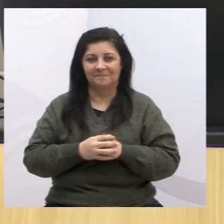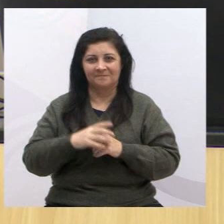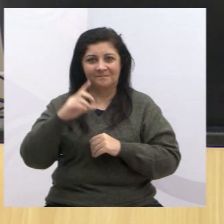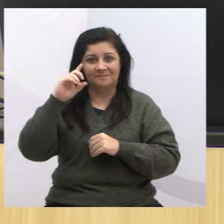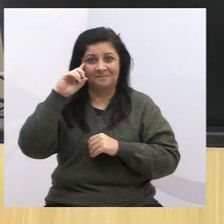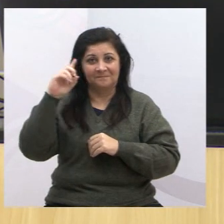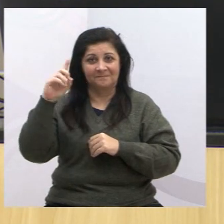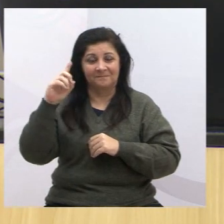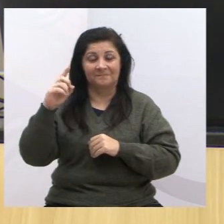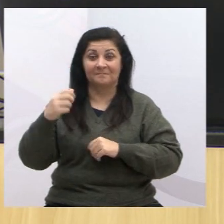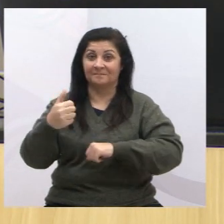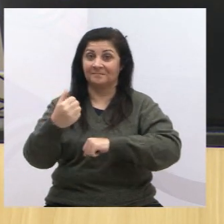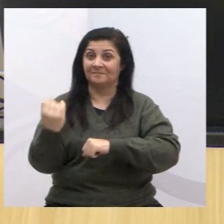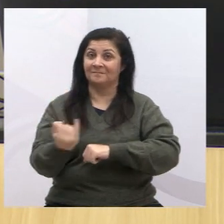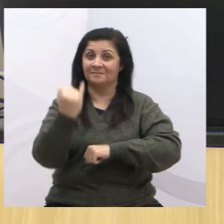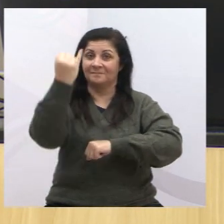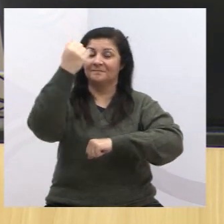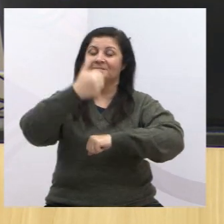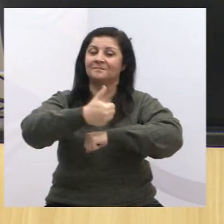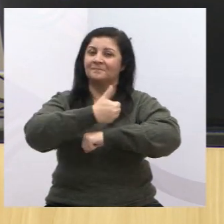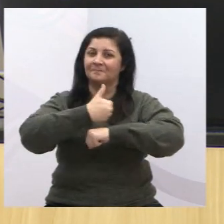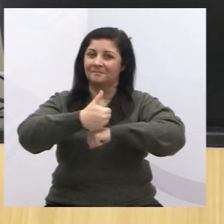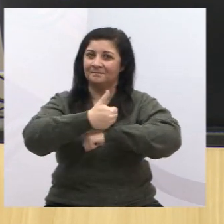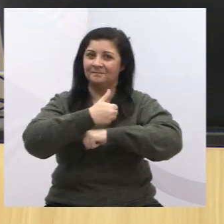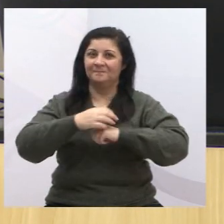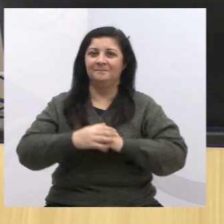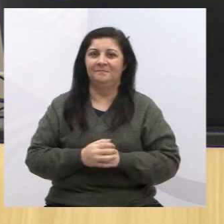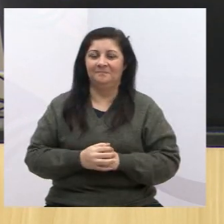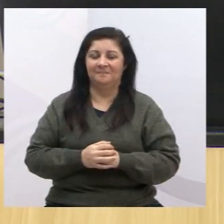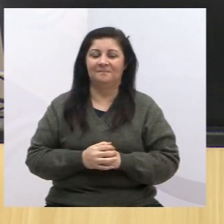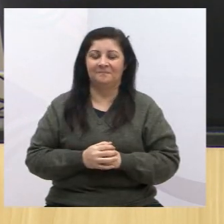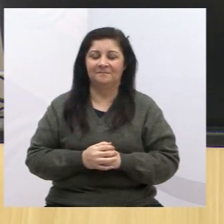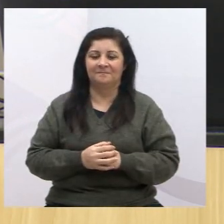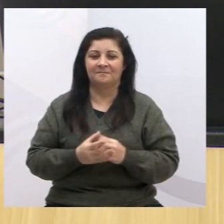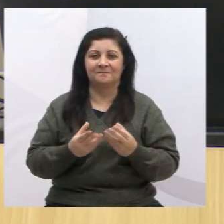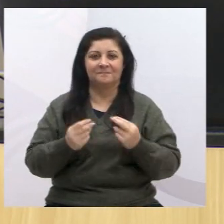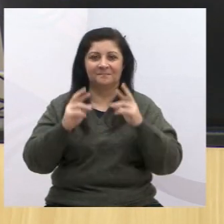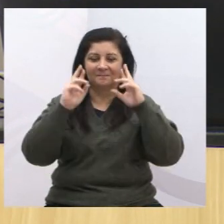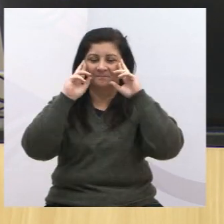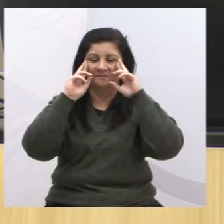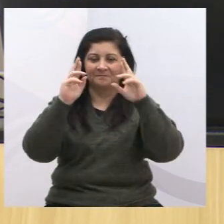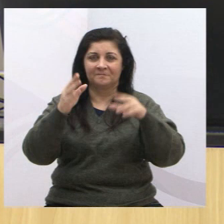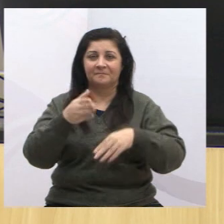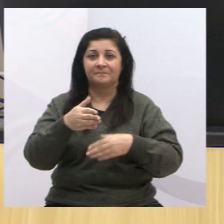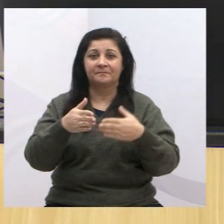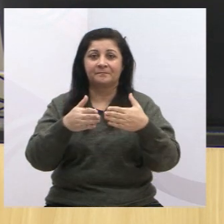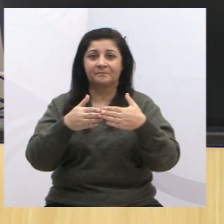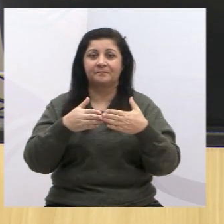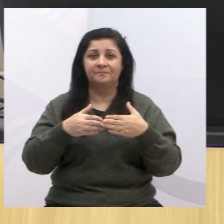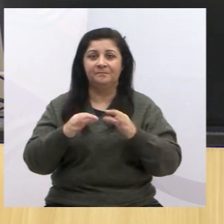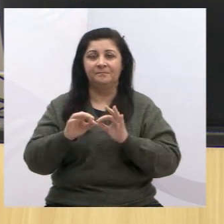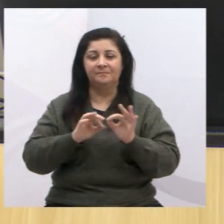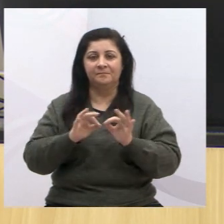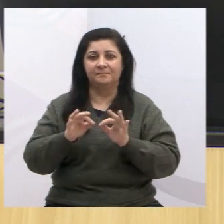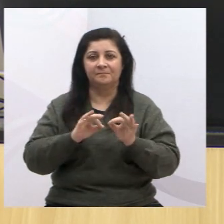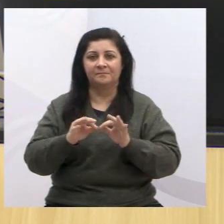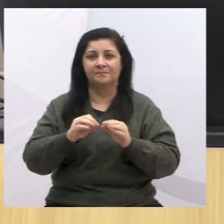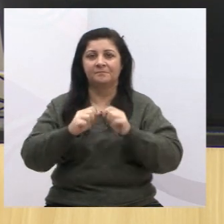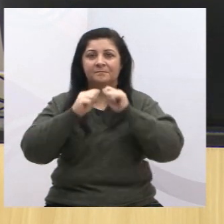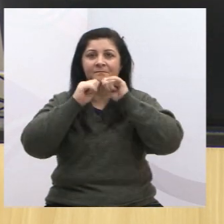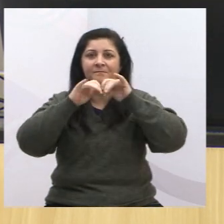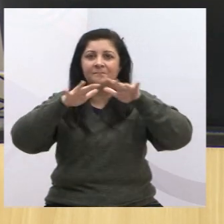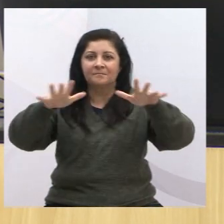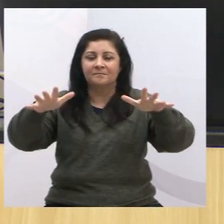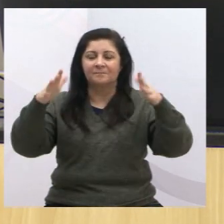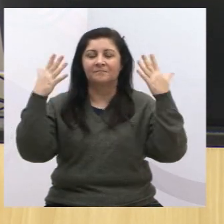data dedicada à importante profissão. Feito o registro, respeitosamente, requeremos que sejam adotadas as providências habituais para a